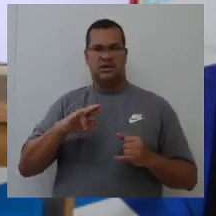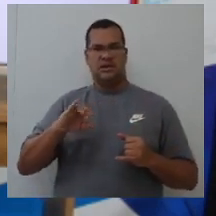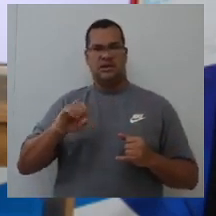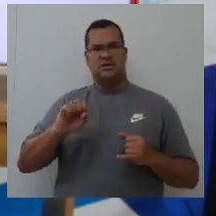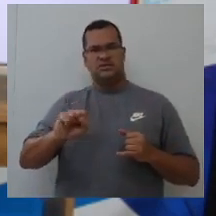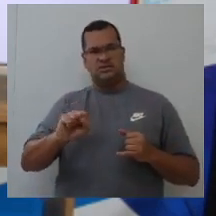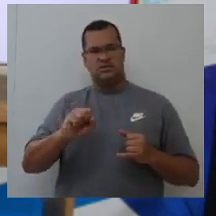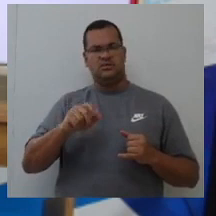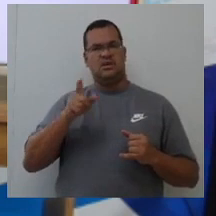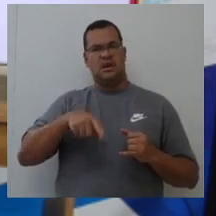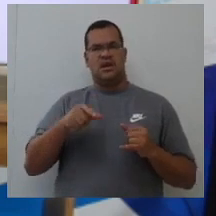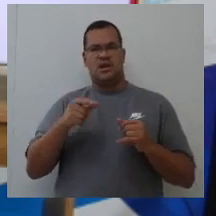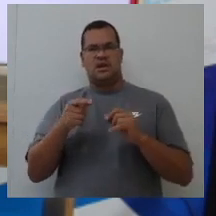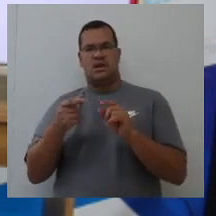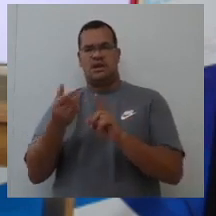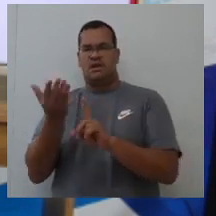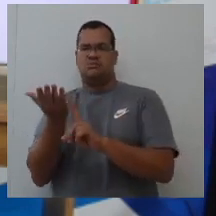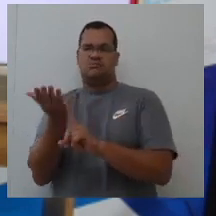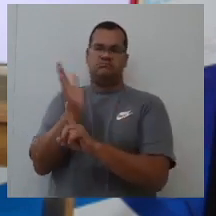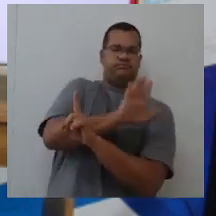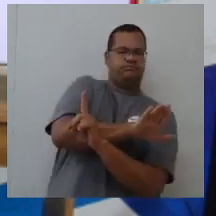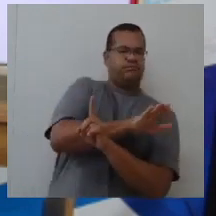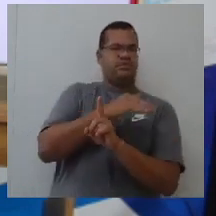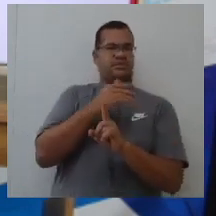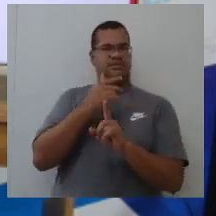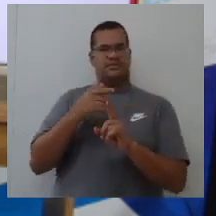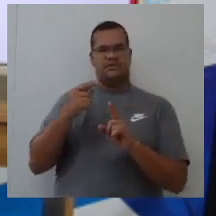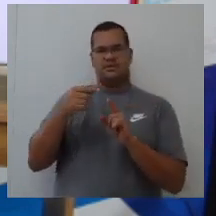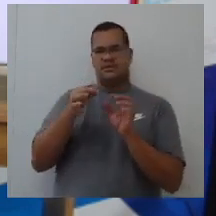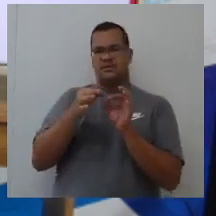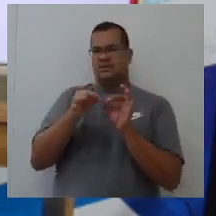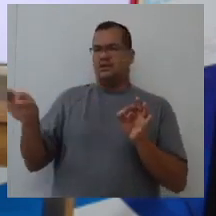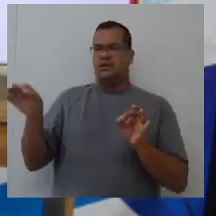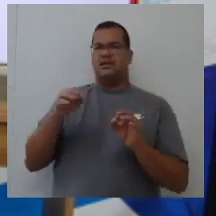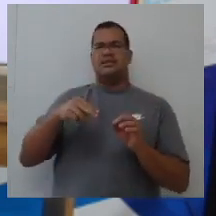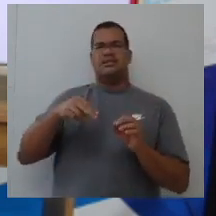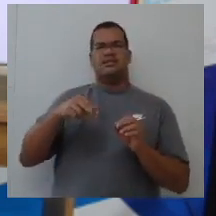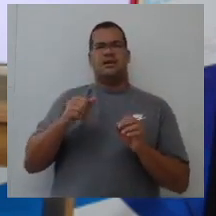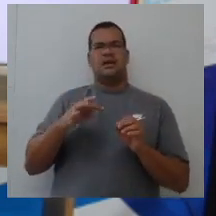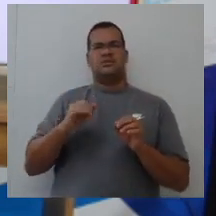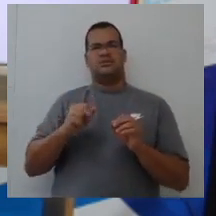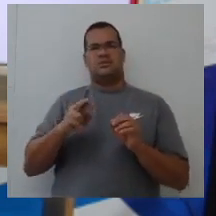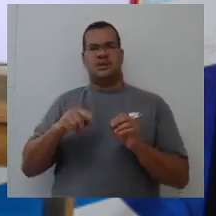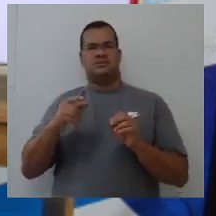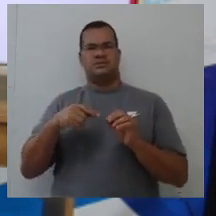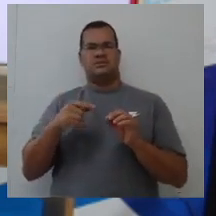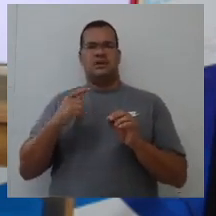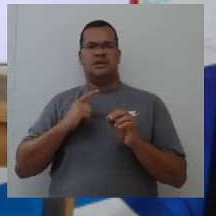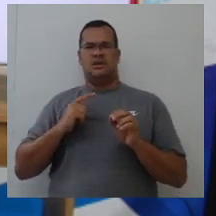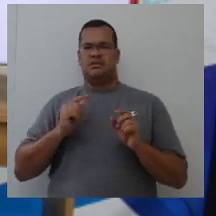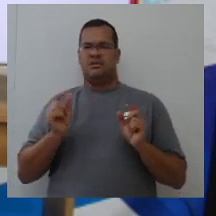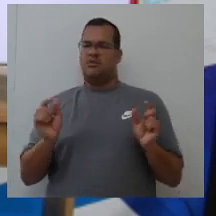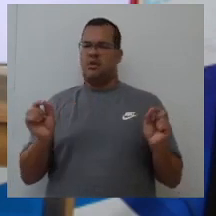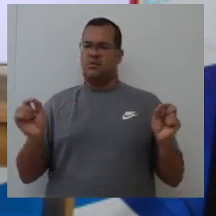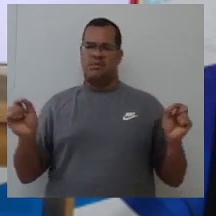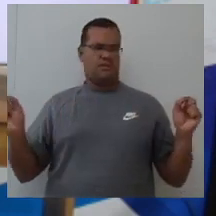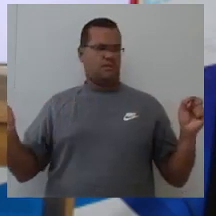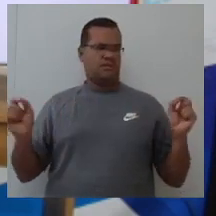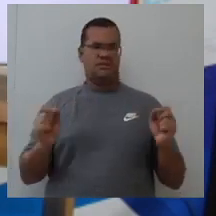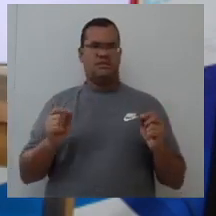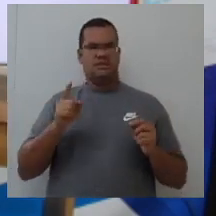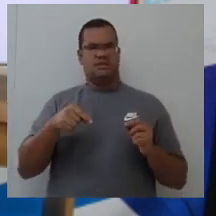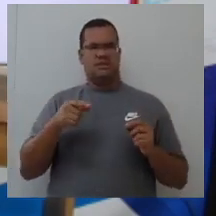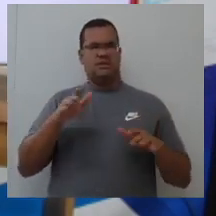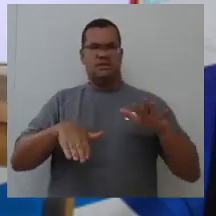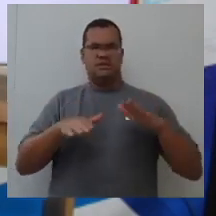um rebatimento dos números naturais. E aí, a ideia de opostos ou simétricos também, ou vou dizer